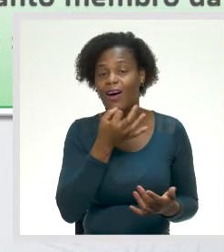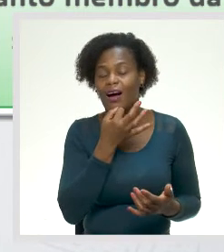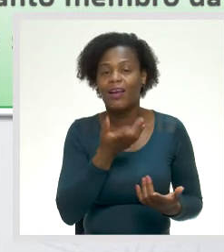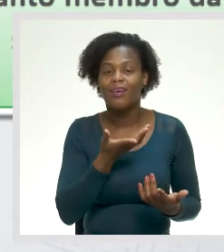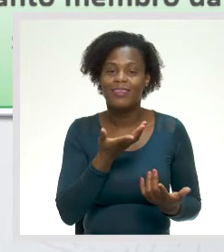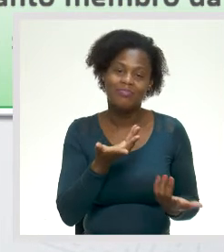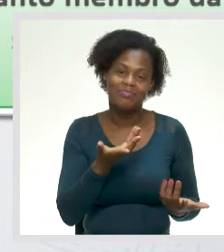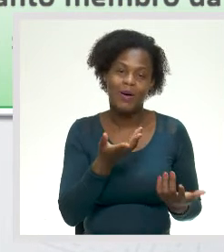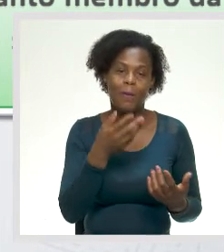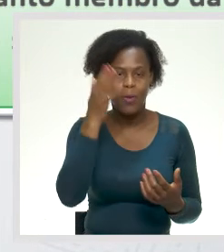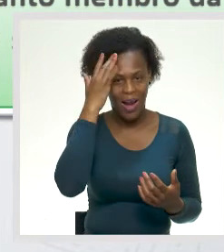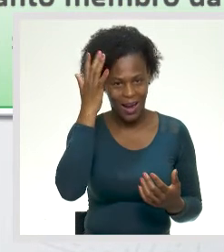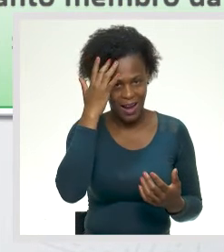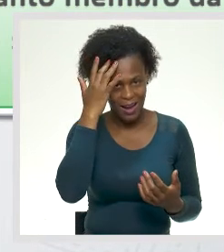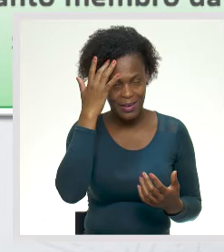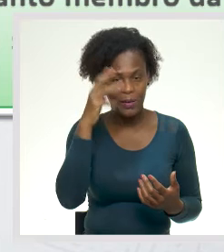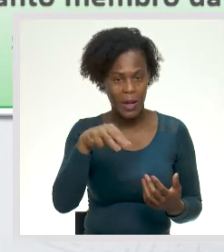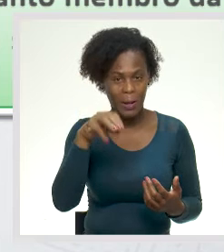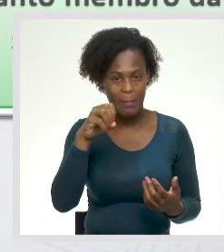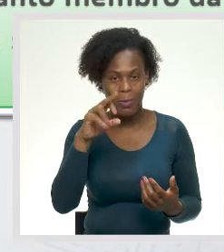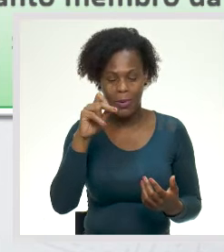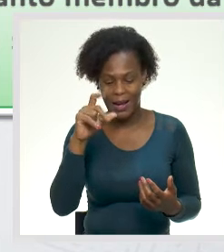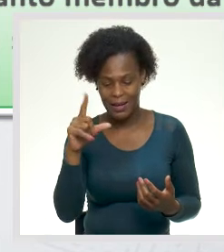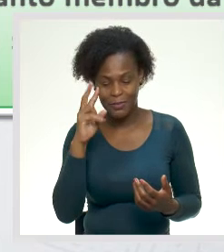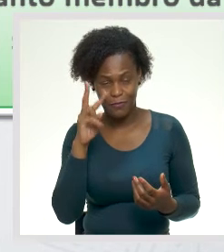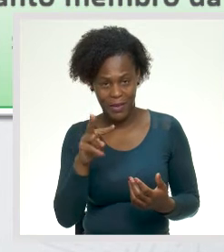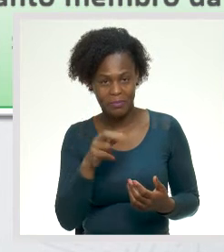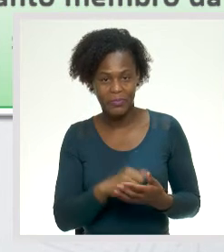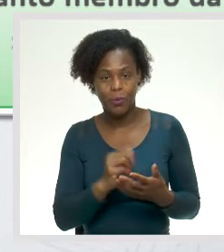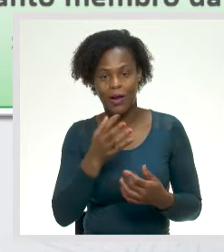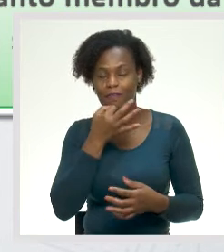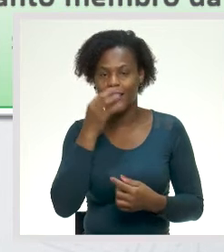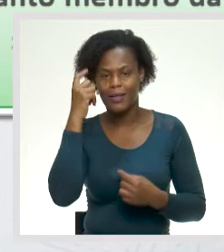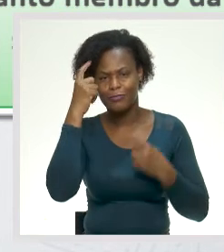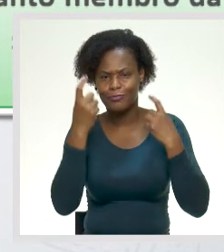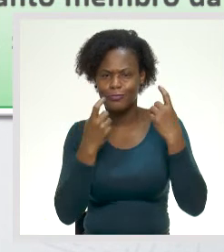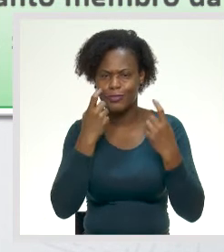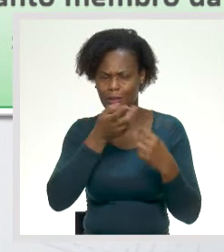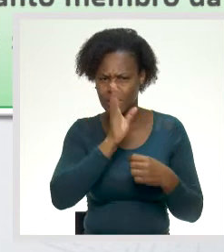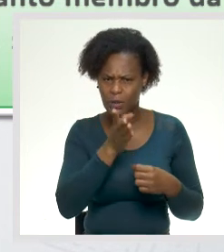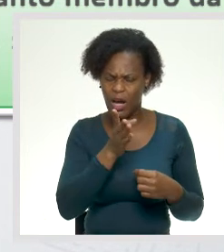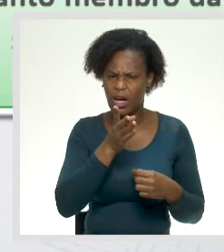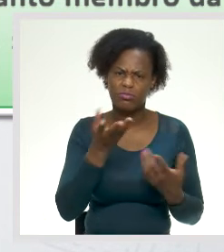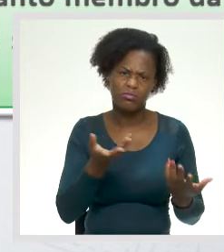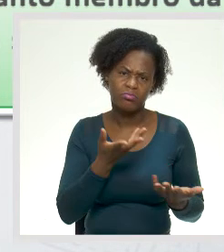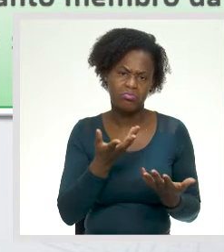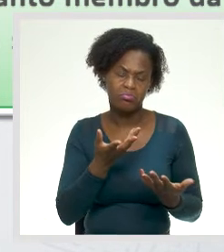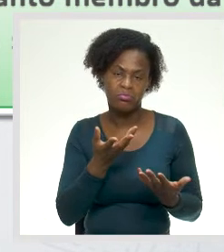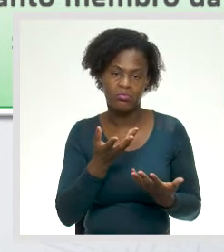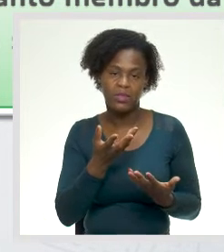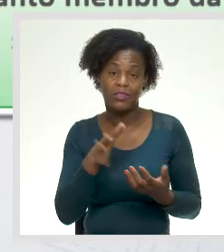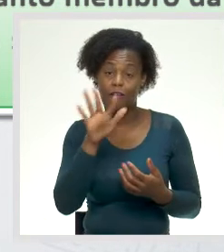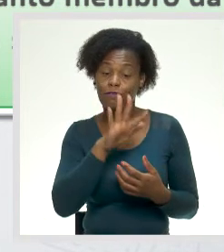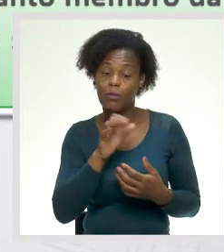falar da moral. E quando falamos em reflexão sobre os nossos atos e costumes, no sentido